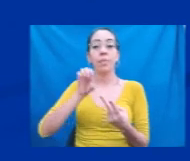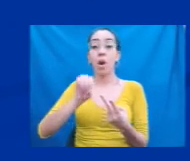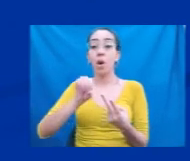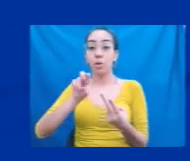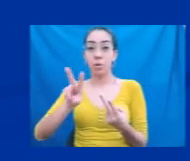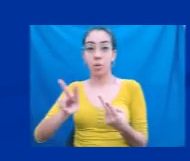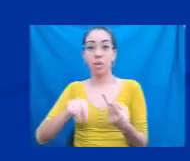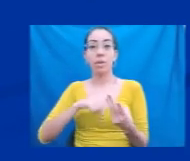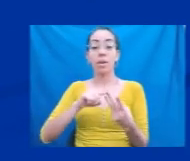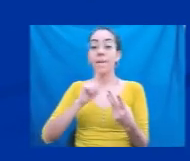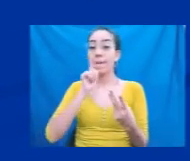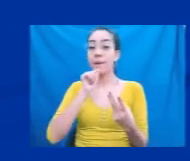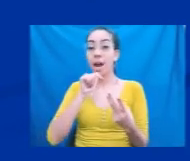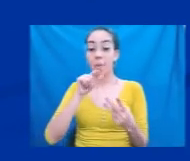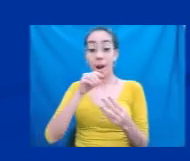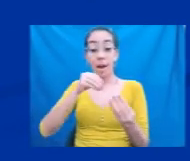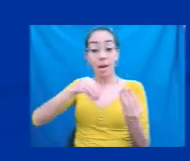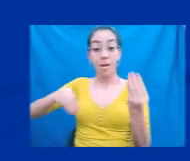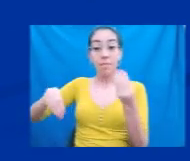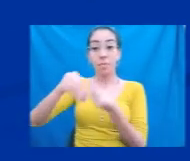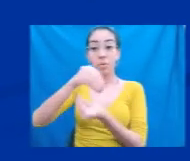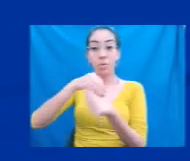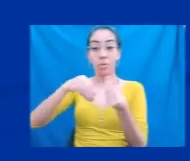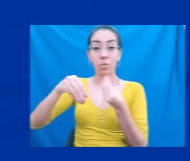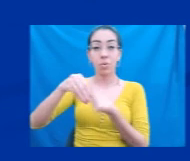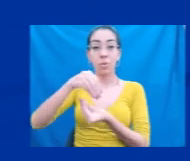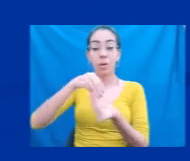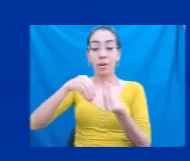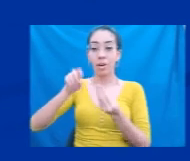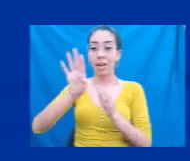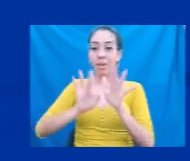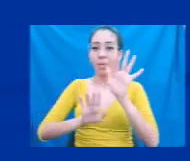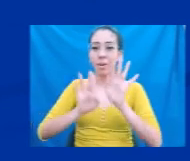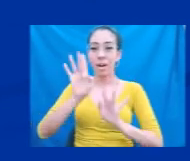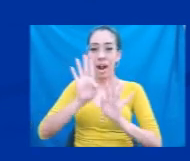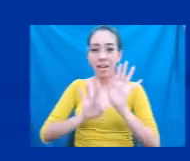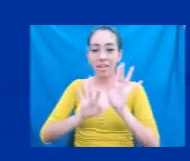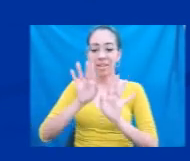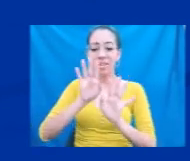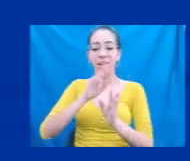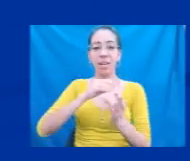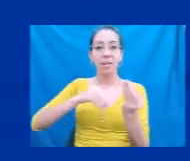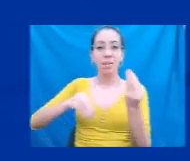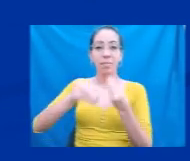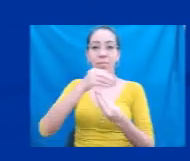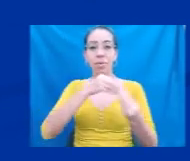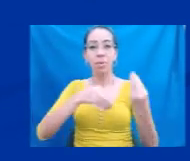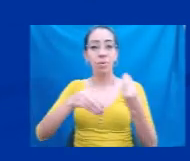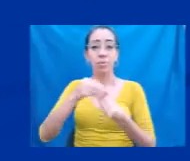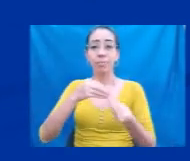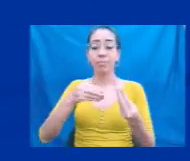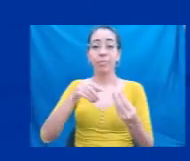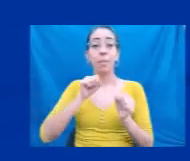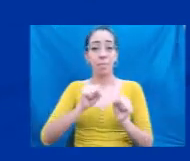gasosa. Rapidamente, eles produzem uma onda de choque. É um movimento mecânico dos gases. É uma esfera que vai em todas as direções, como